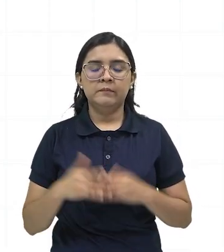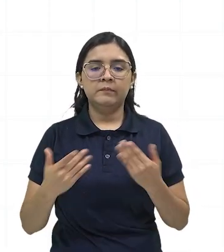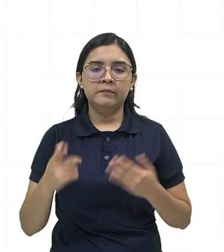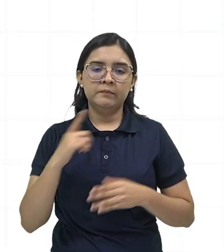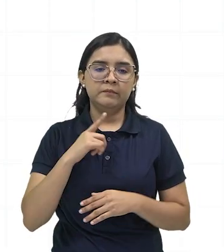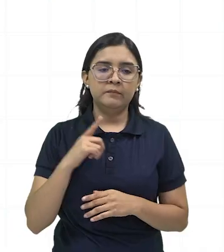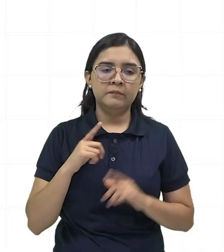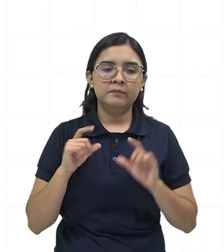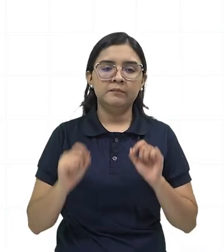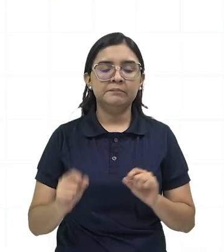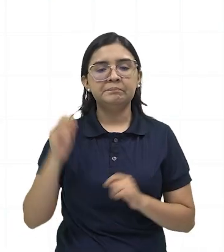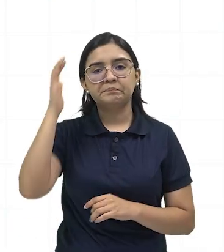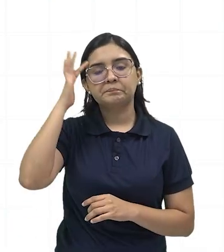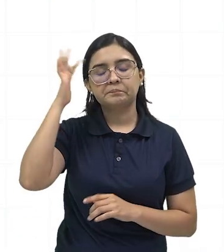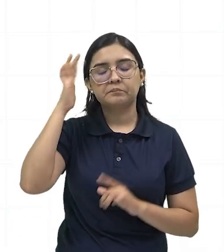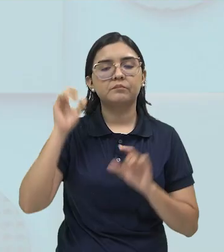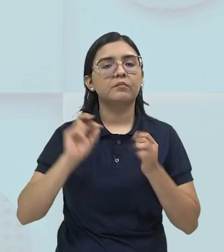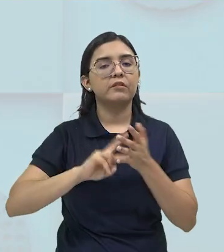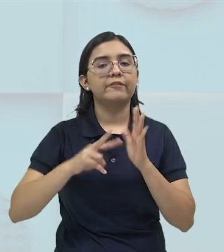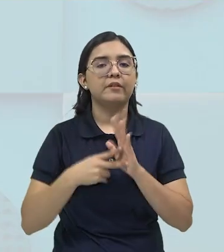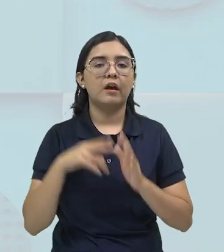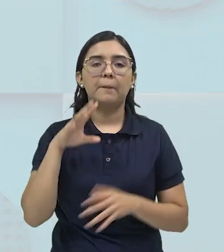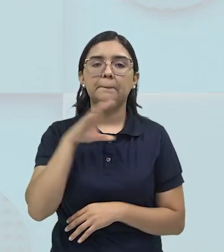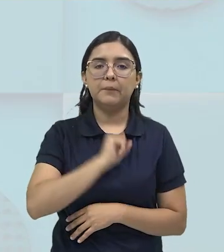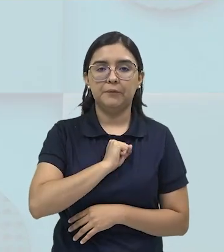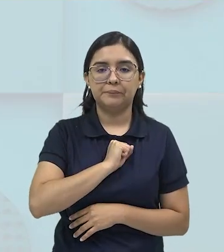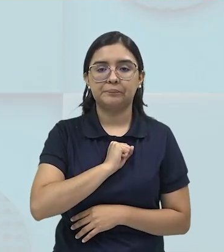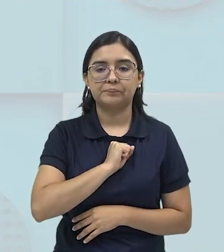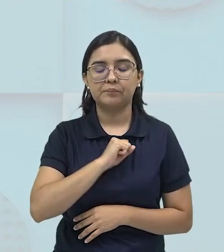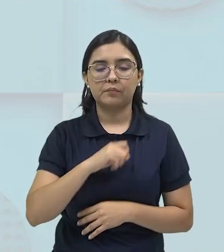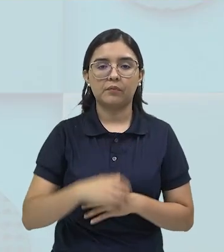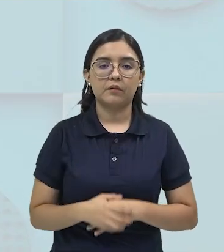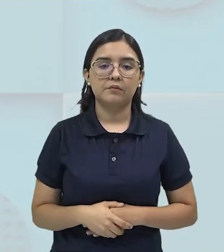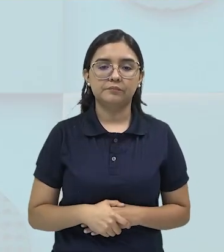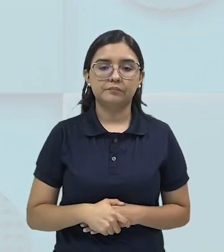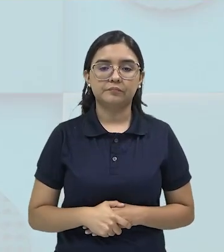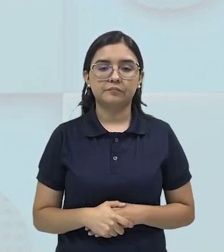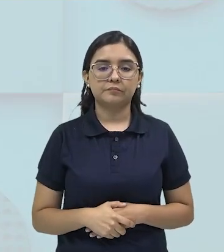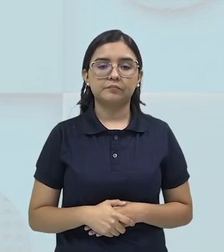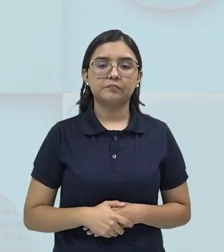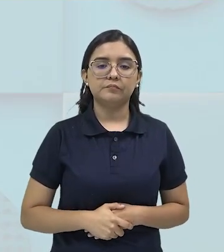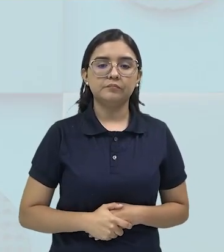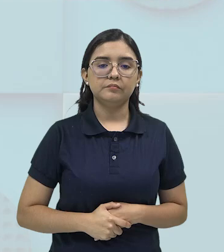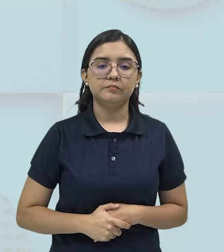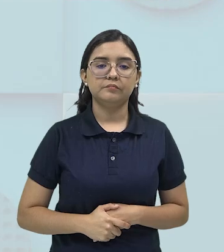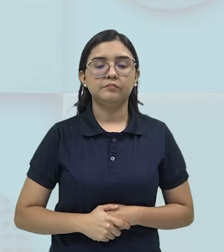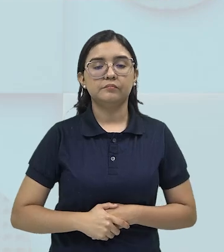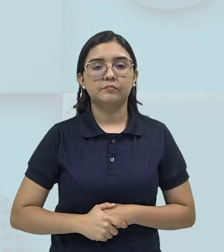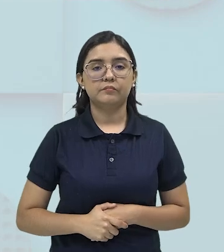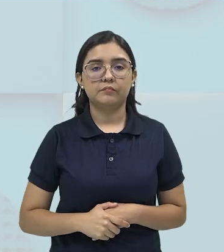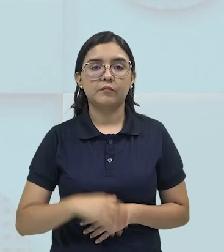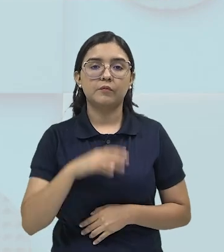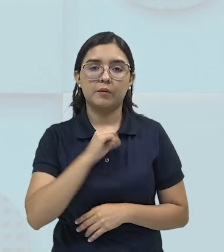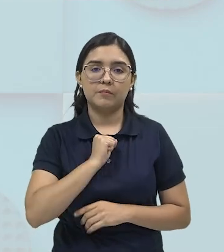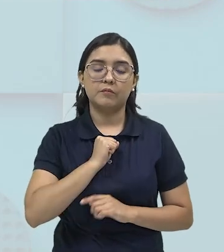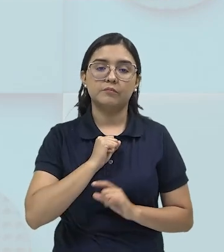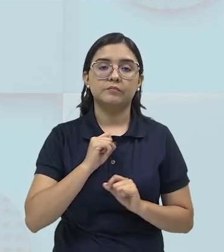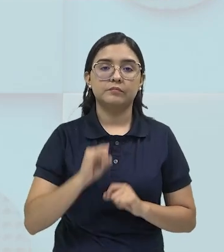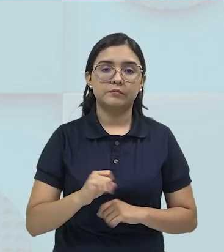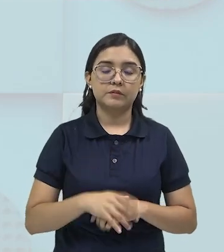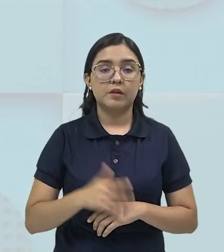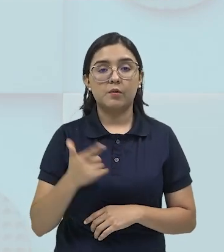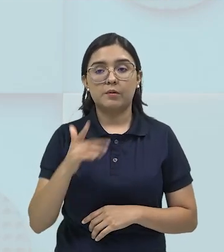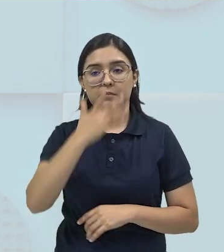abstração, né, do que seja o amor. Né? Caso o amor não correspondido, ele vai gerar isso, né? Vai